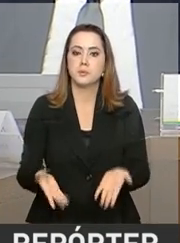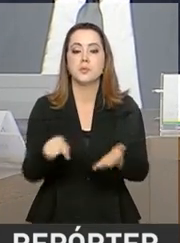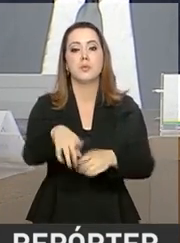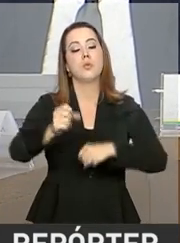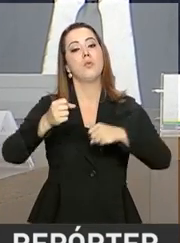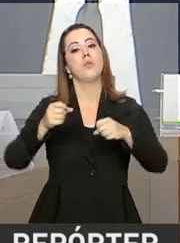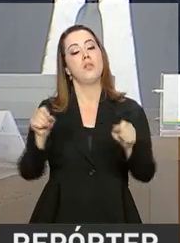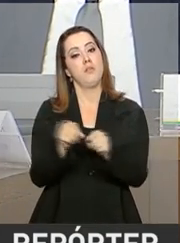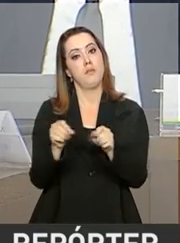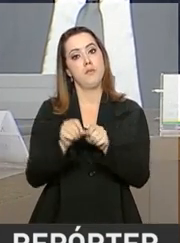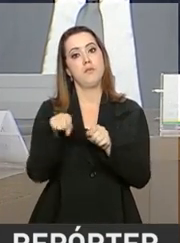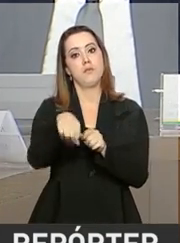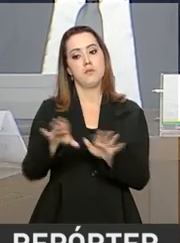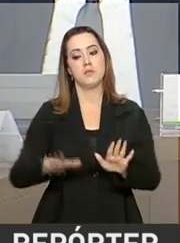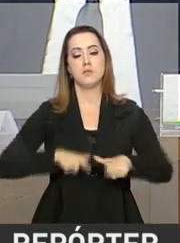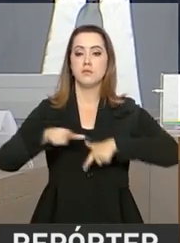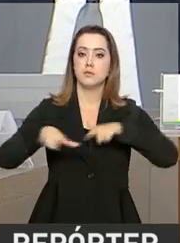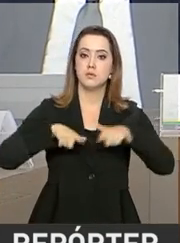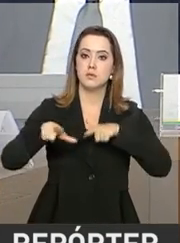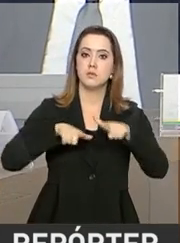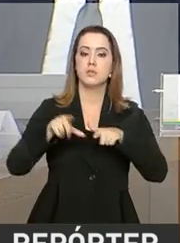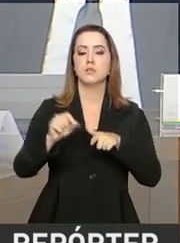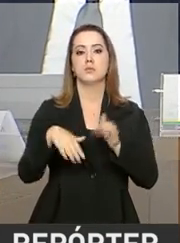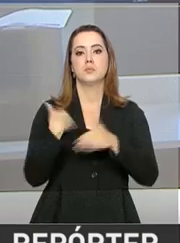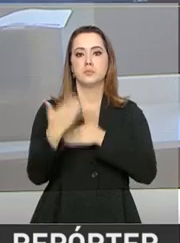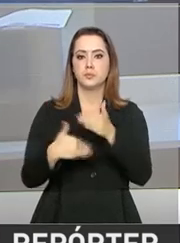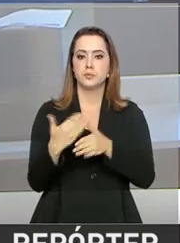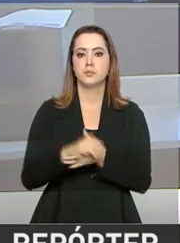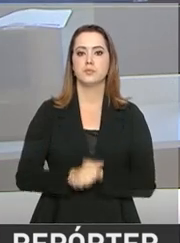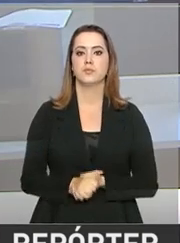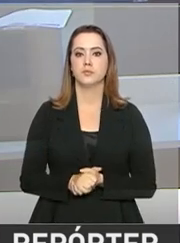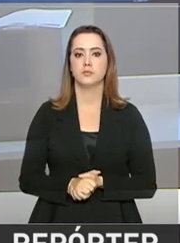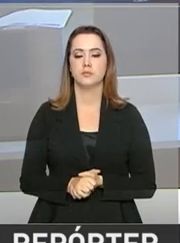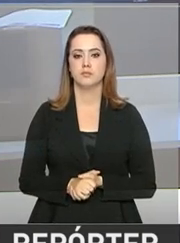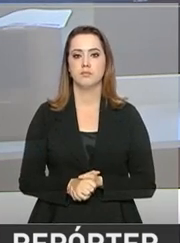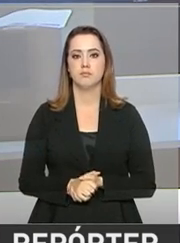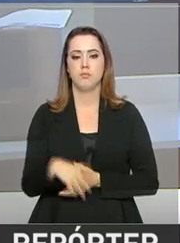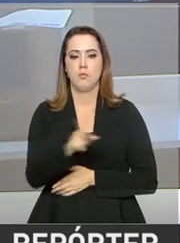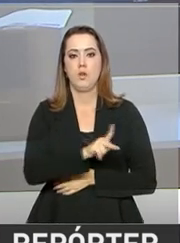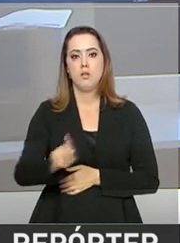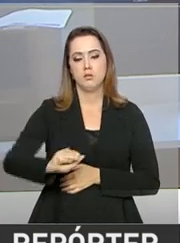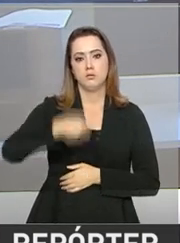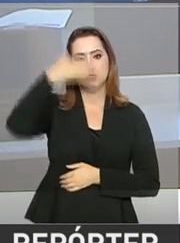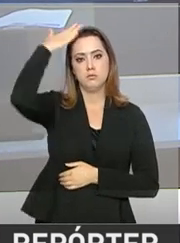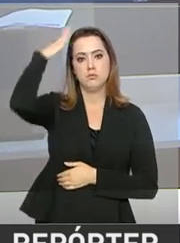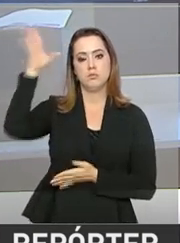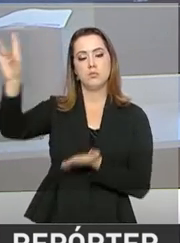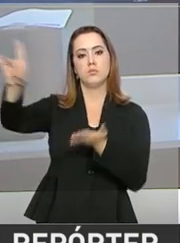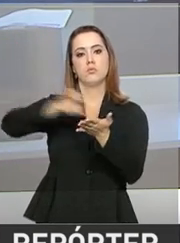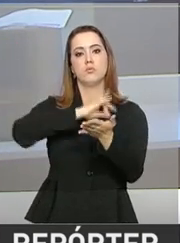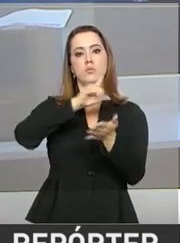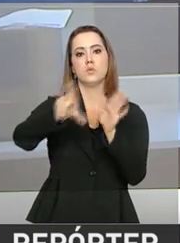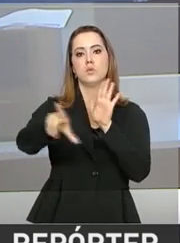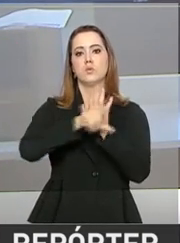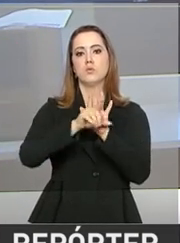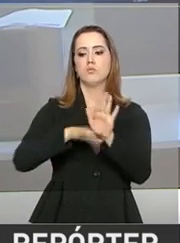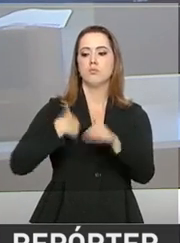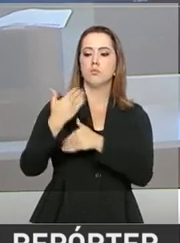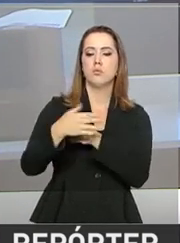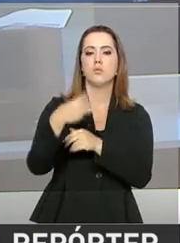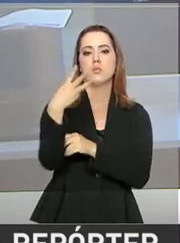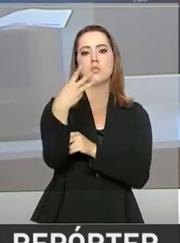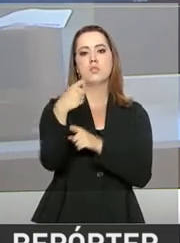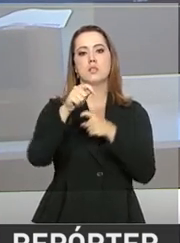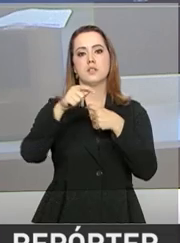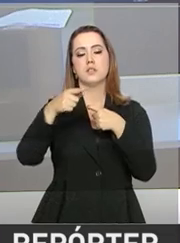produtor de empregos no país. E o presidente Michel Temer sancionou a lei que prorroga por mais